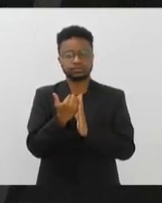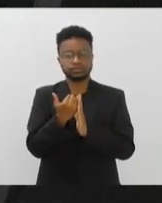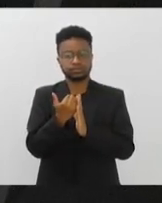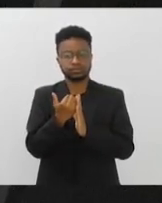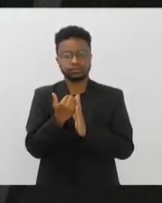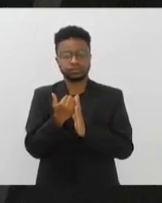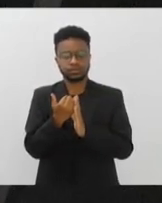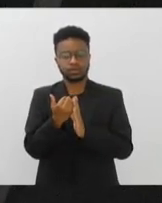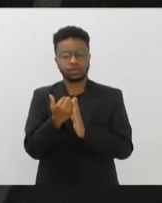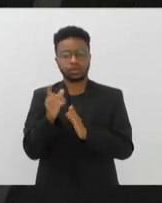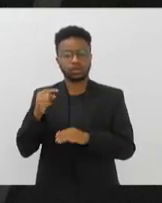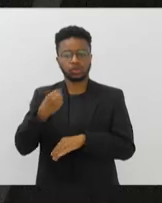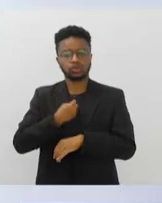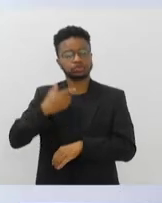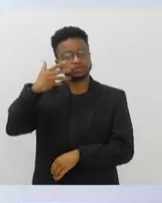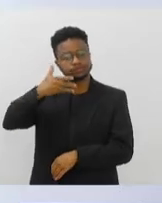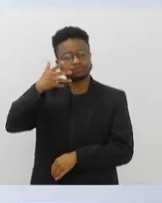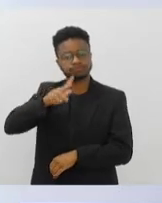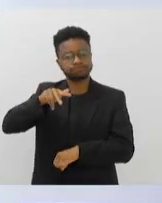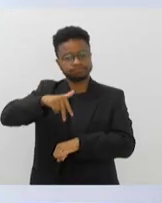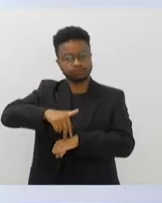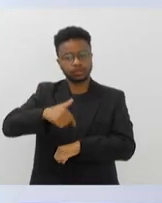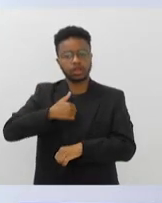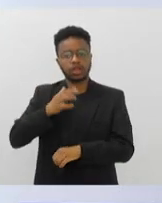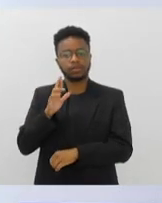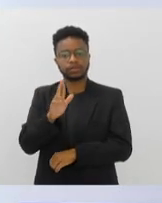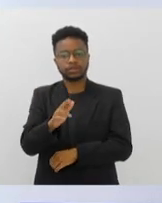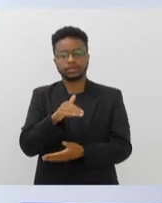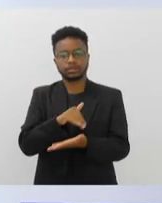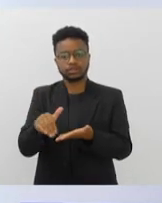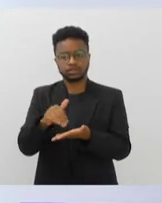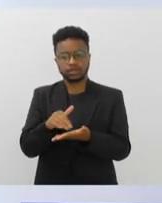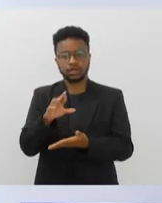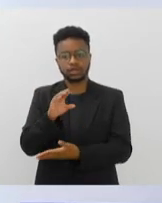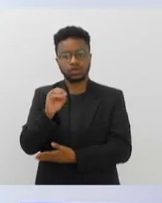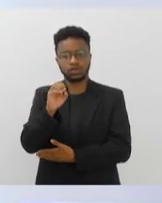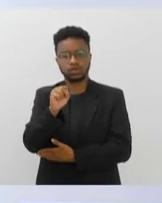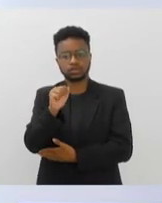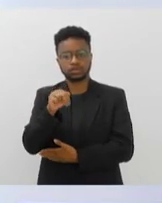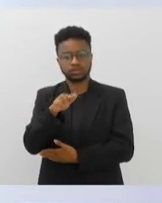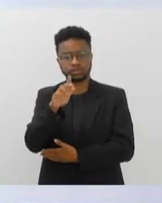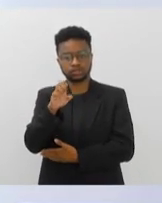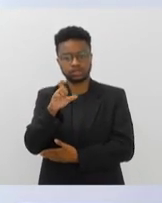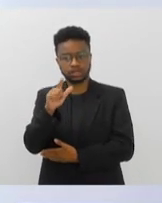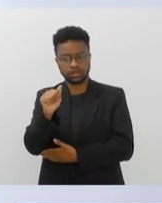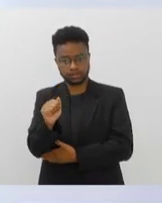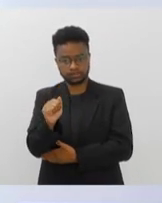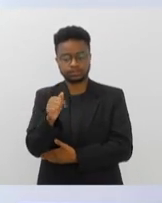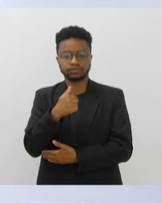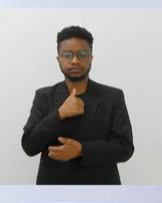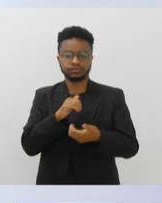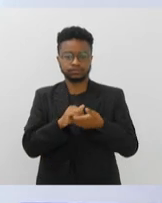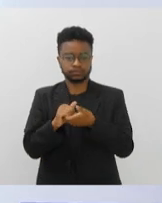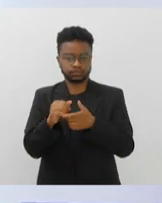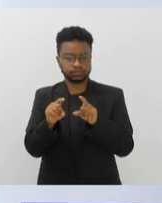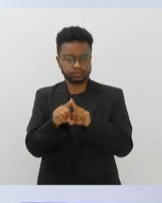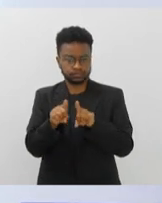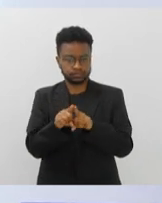esse local de fala porque eu venho representando também a secretária Rosângela queem estendo meus cumprimentos